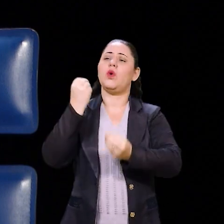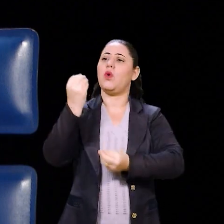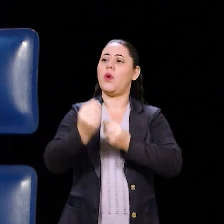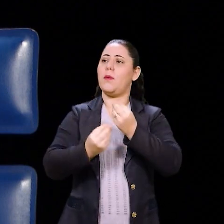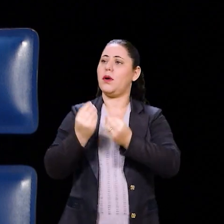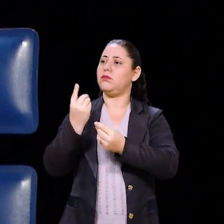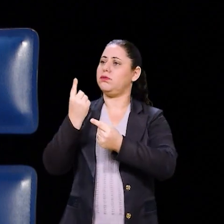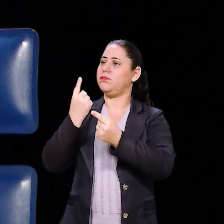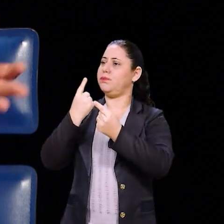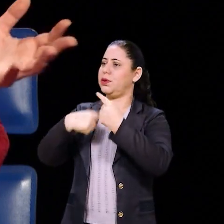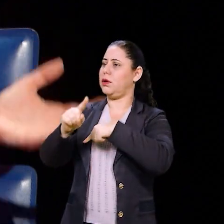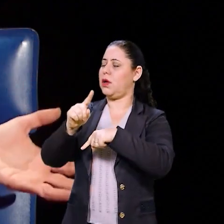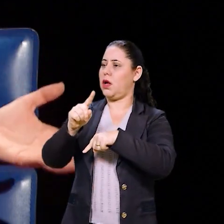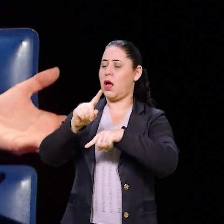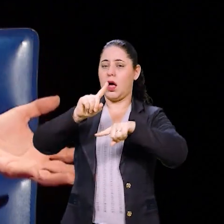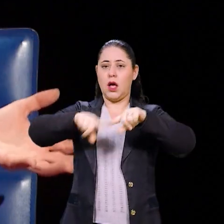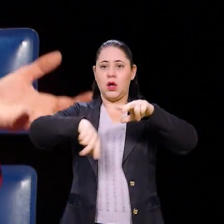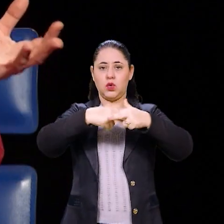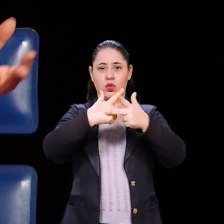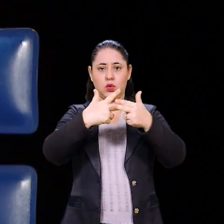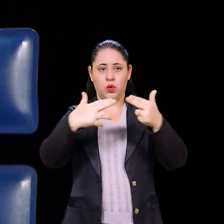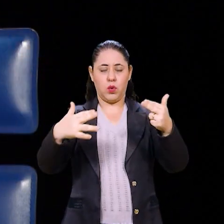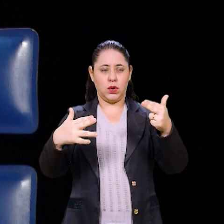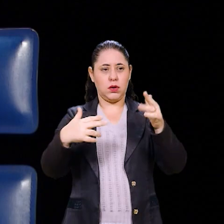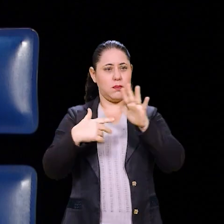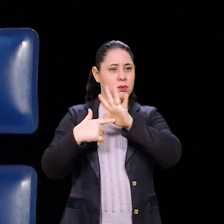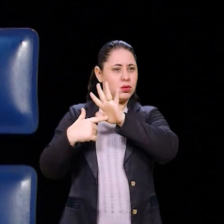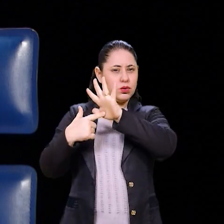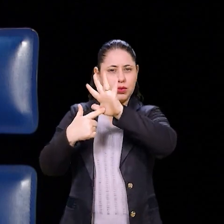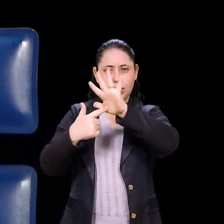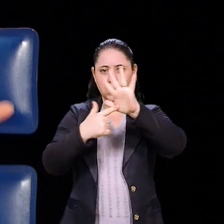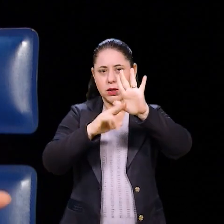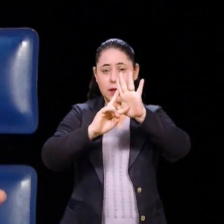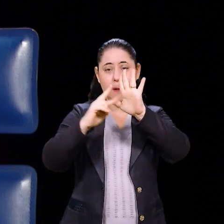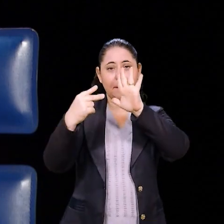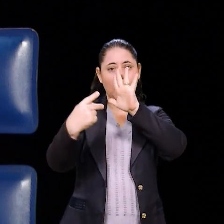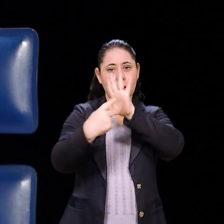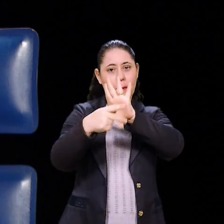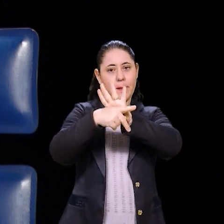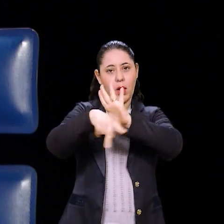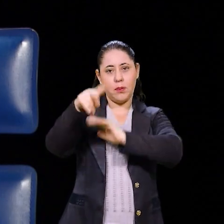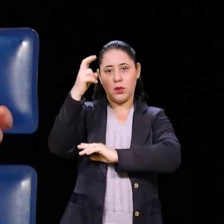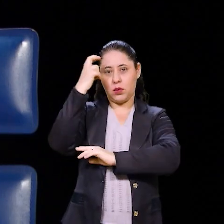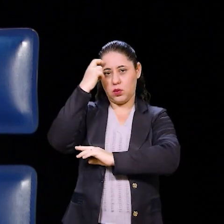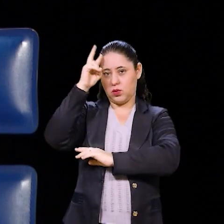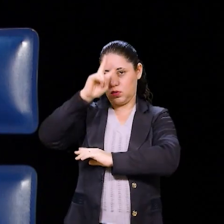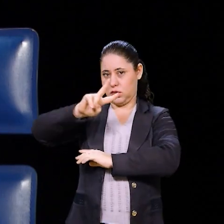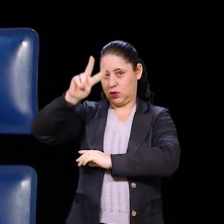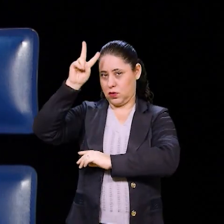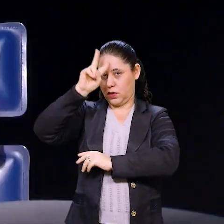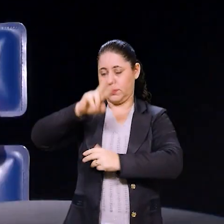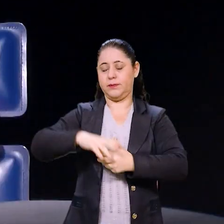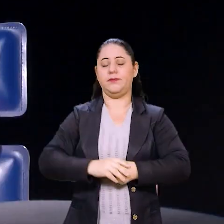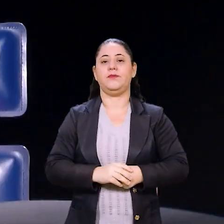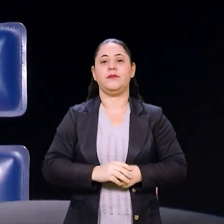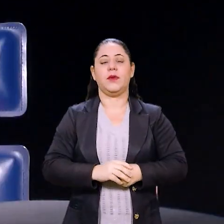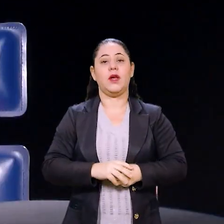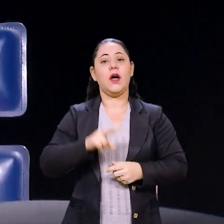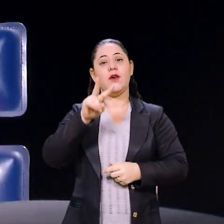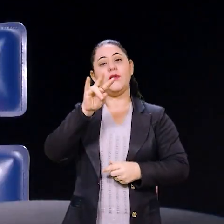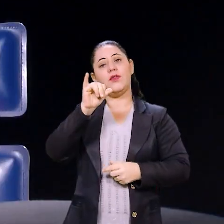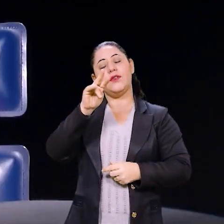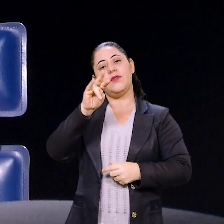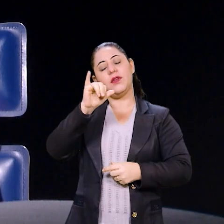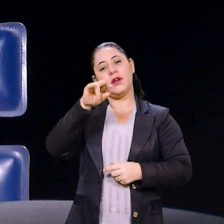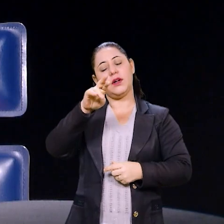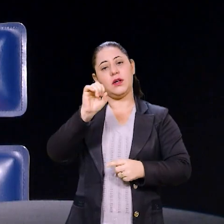que transformar os objetos numa interpretação da cultura e da história. E essa é a